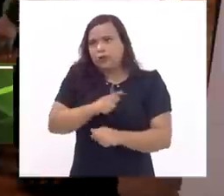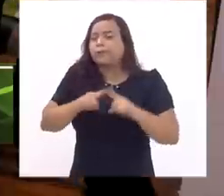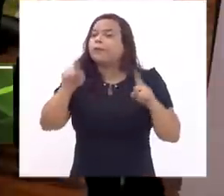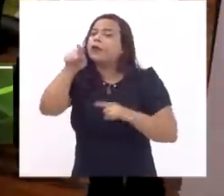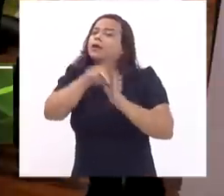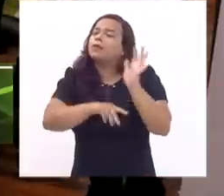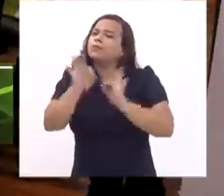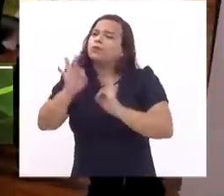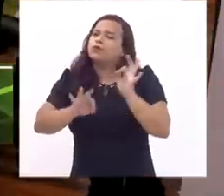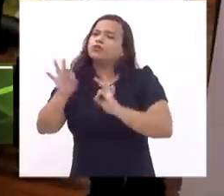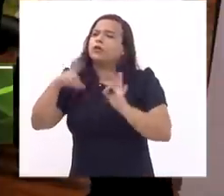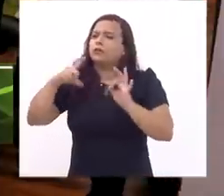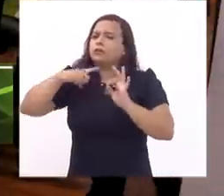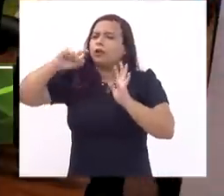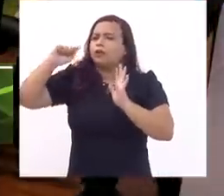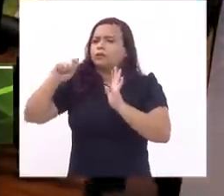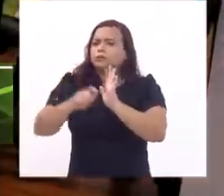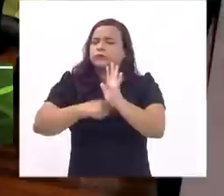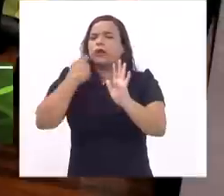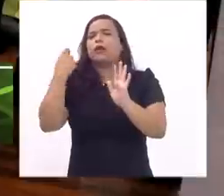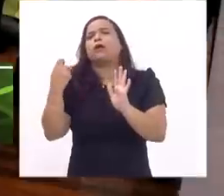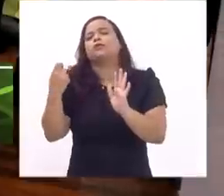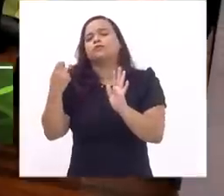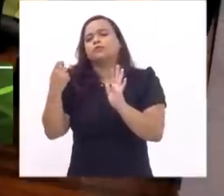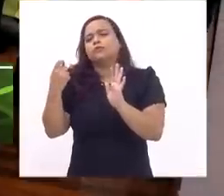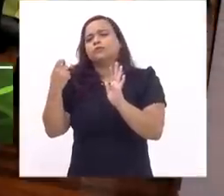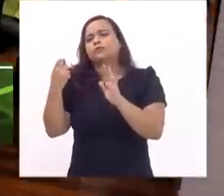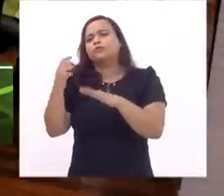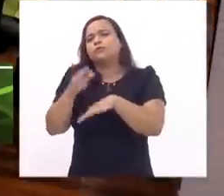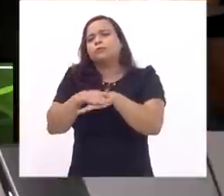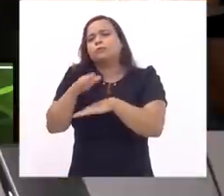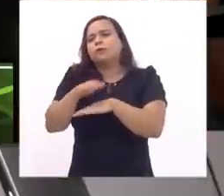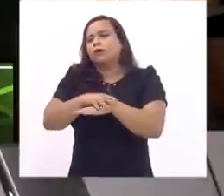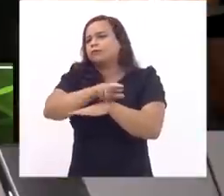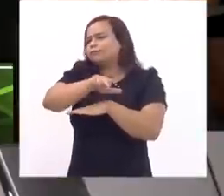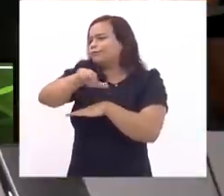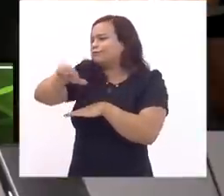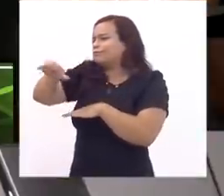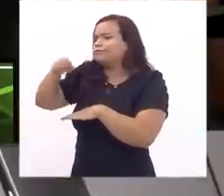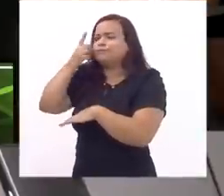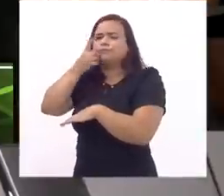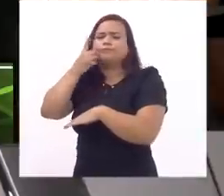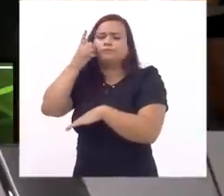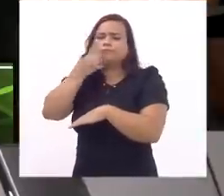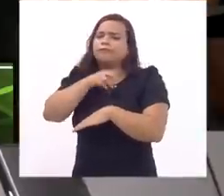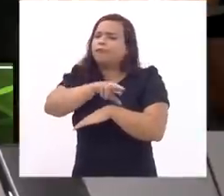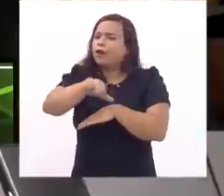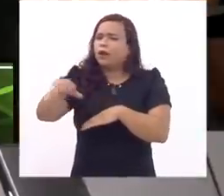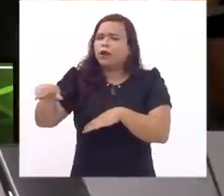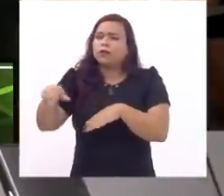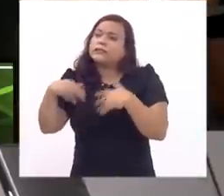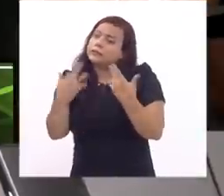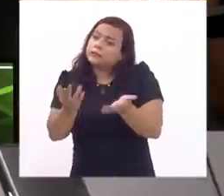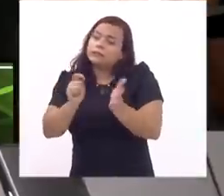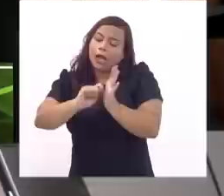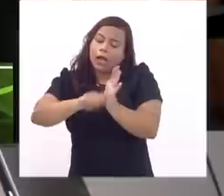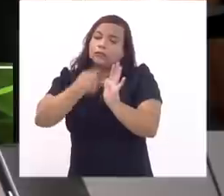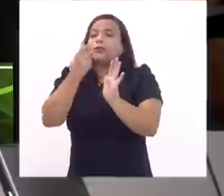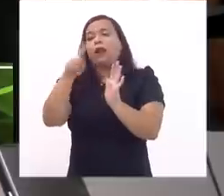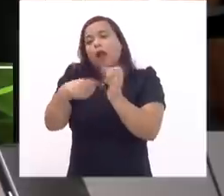está assinado por muitos deputados. Né? E, quando assina, são